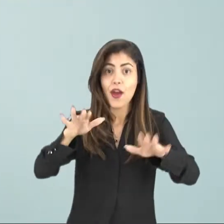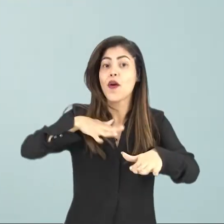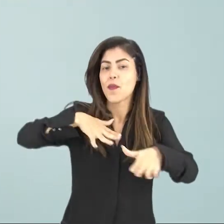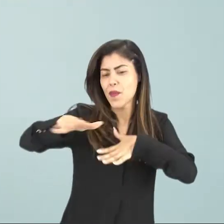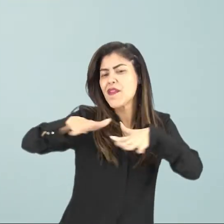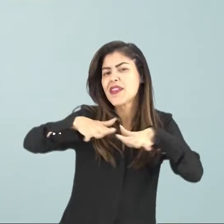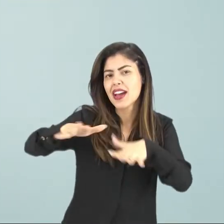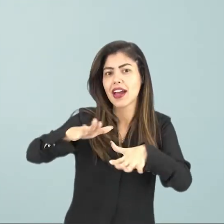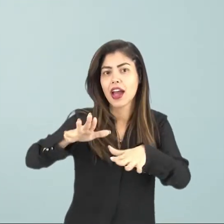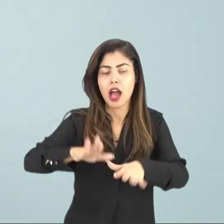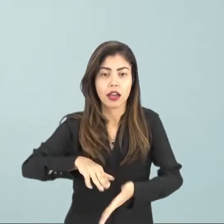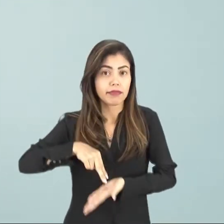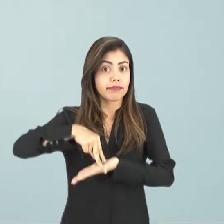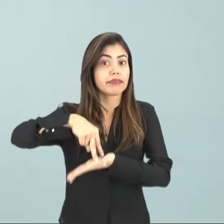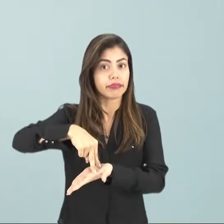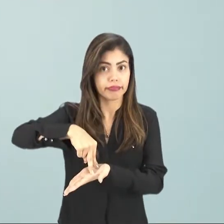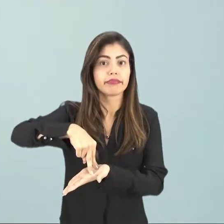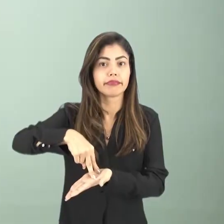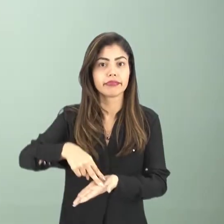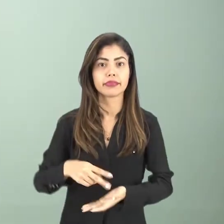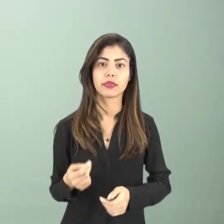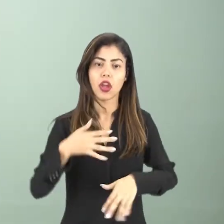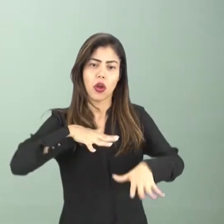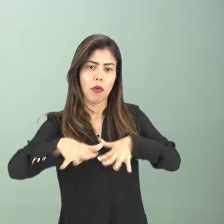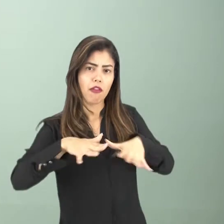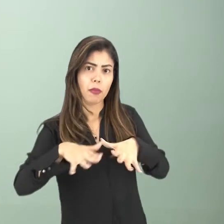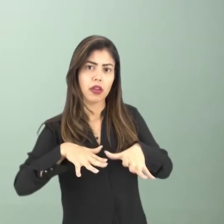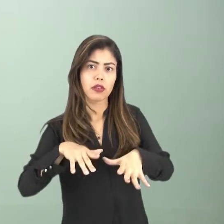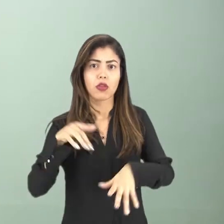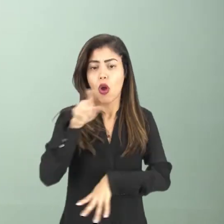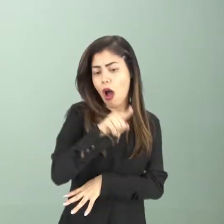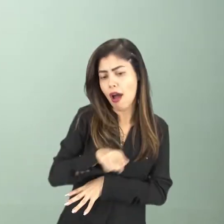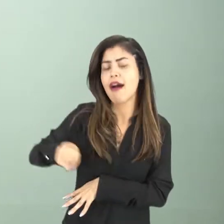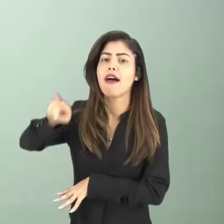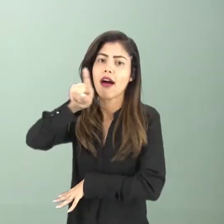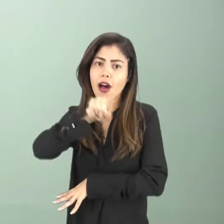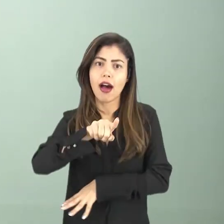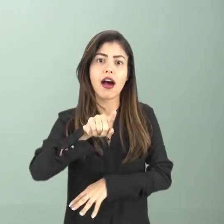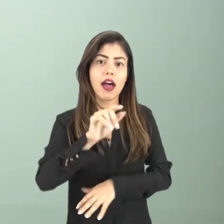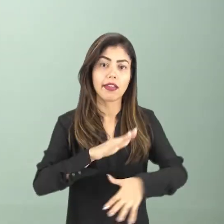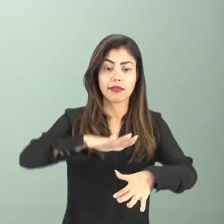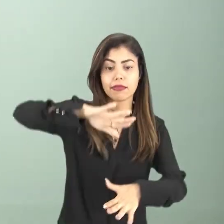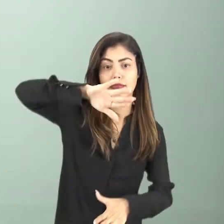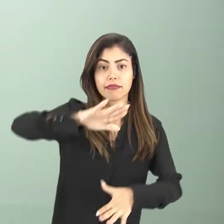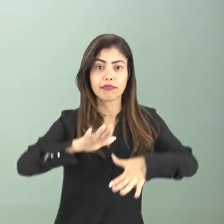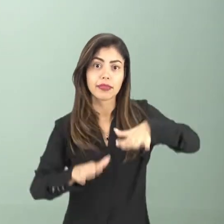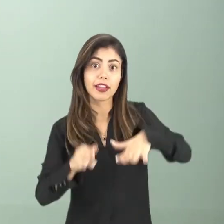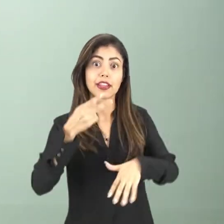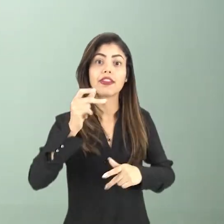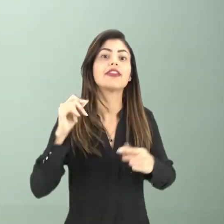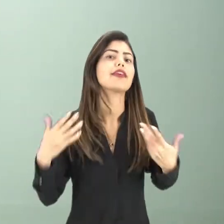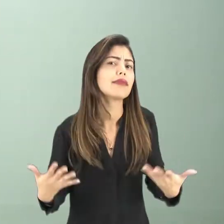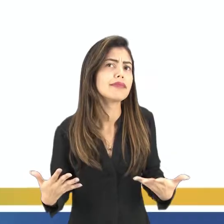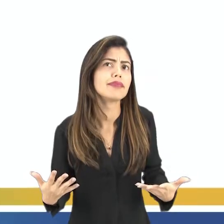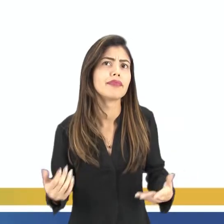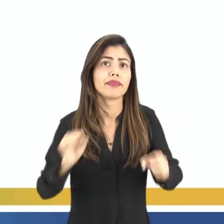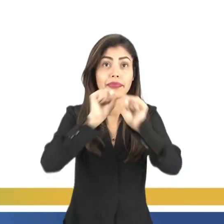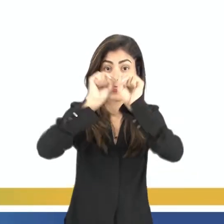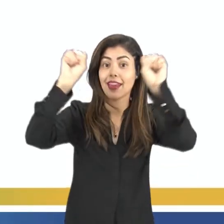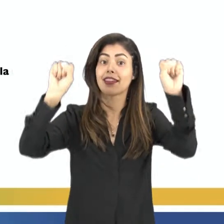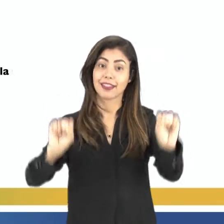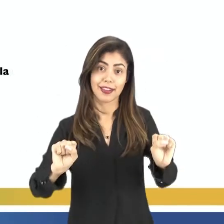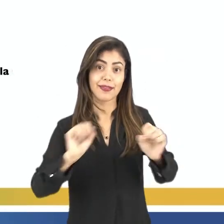dar sustentação ao nosso corpo, movimentos de rotação, movimentos de alavanca. De quem que eu estou falando? Do